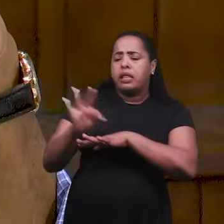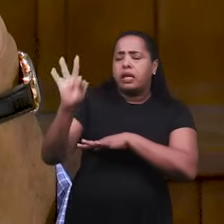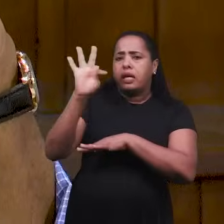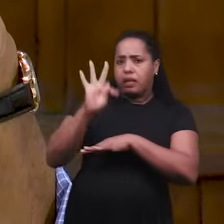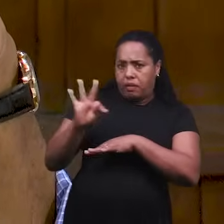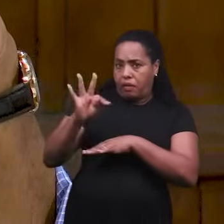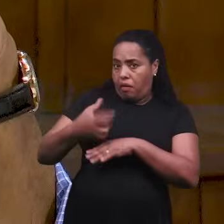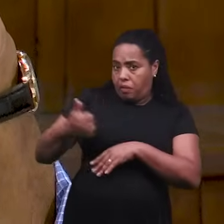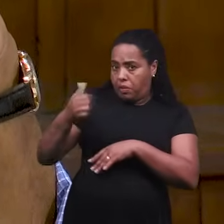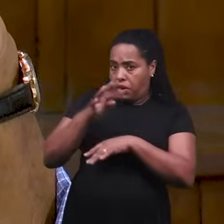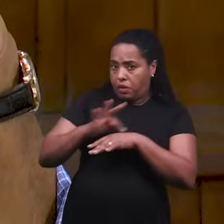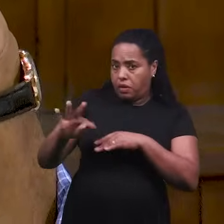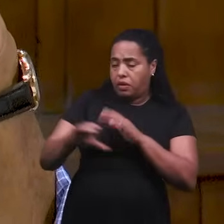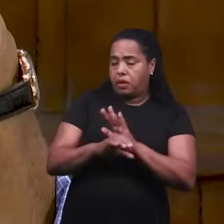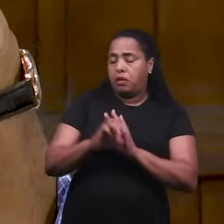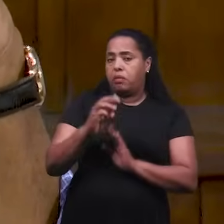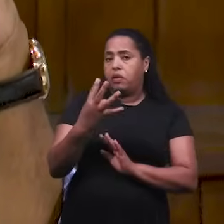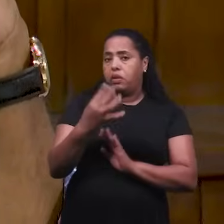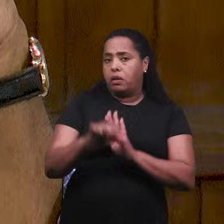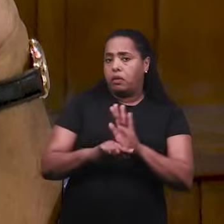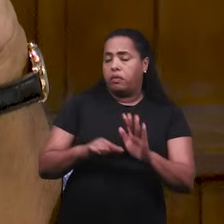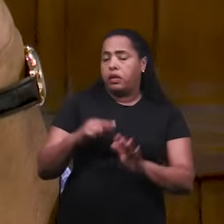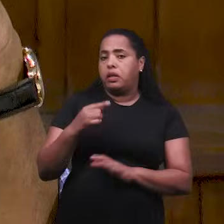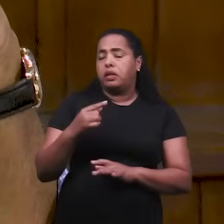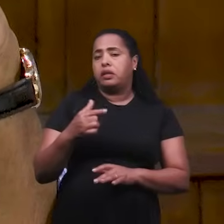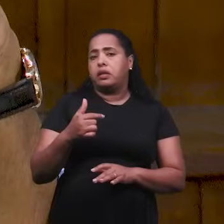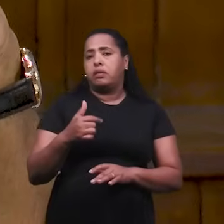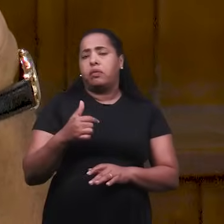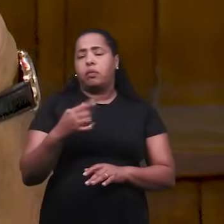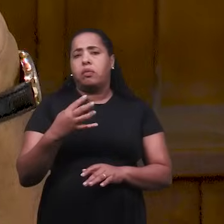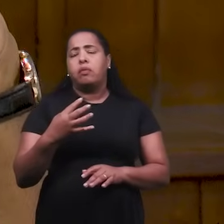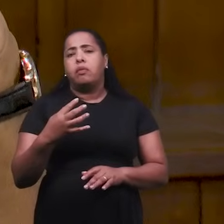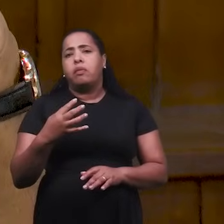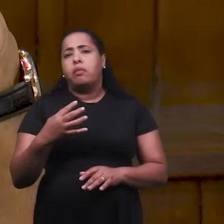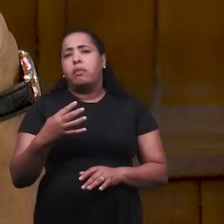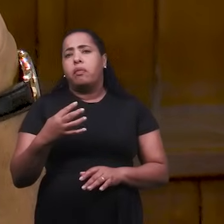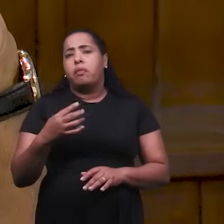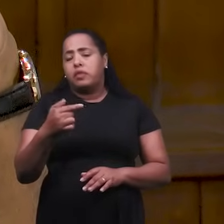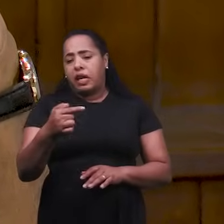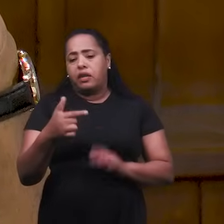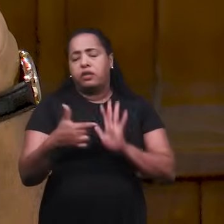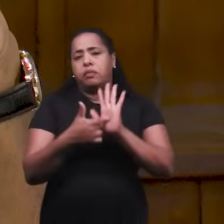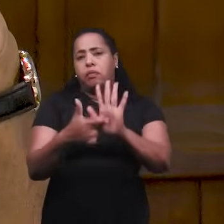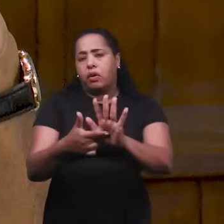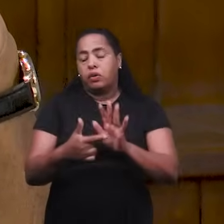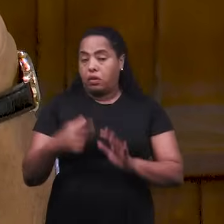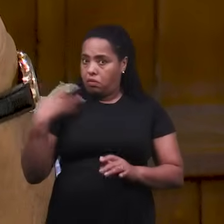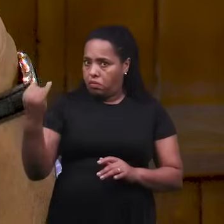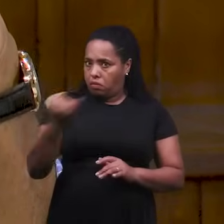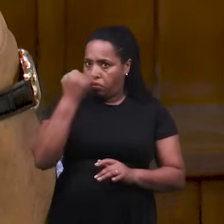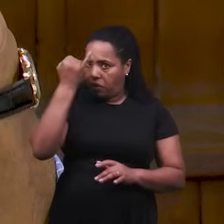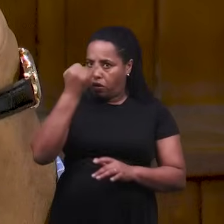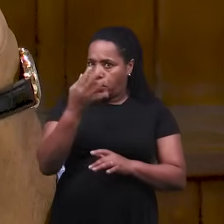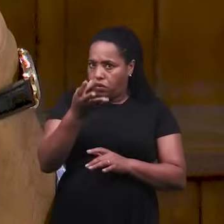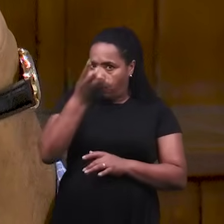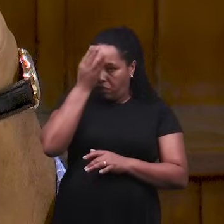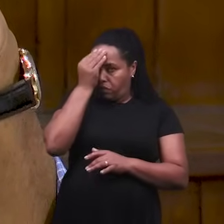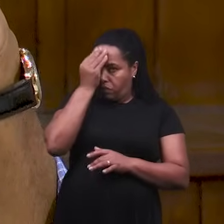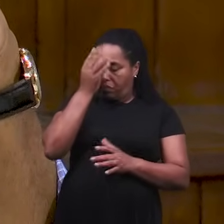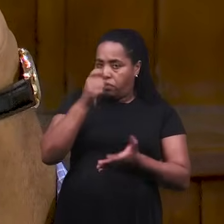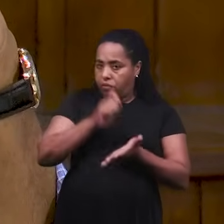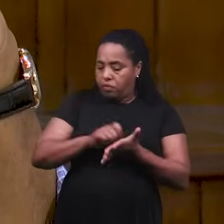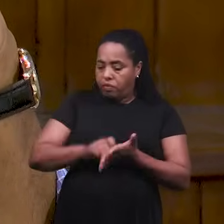1 Tessalonicenses 4, 15 a 17. Isso é um texto importante, os obreiros guardaram esse texto, que é um texto que